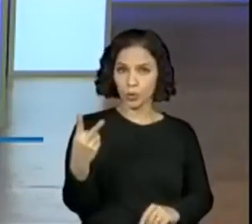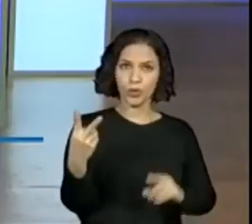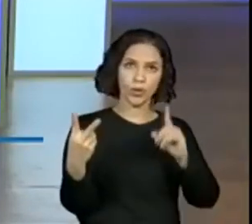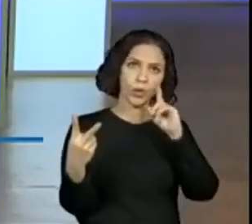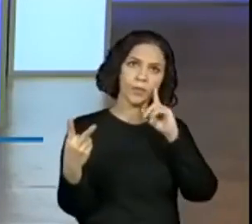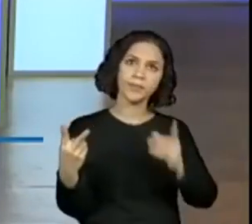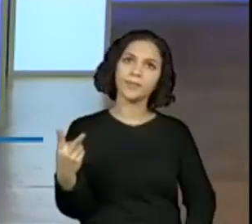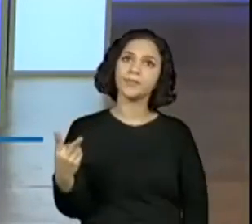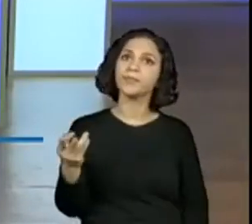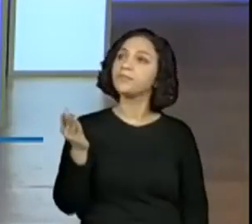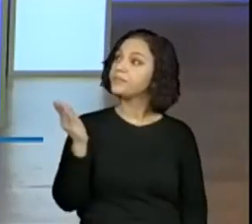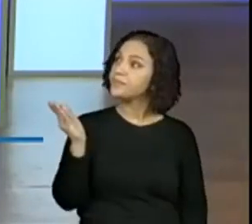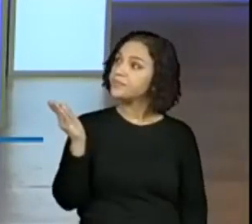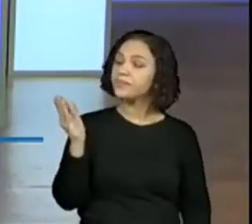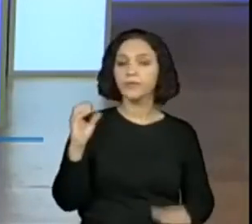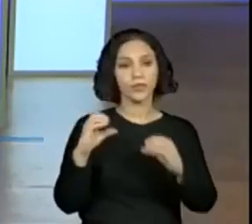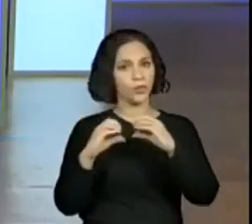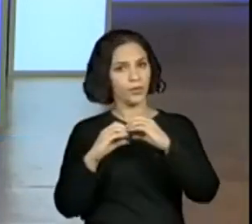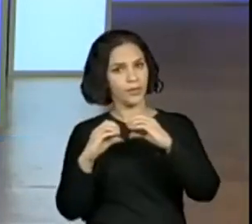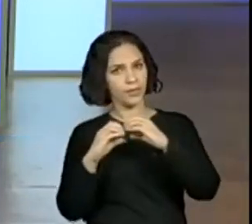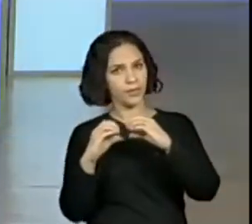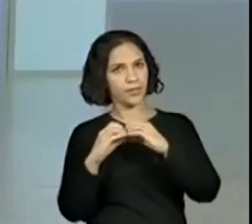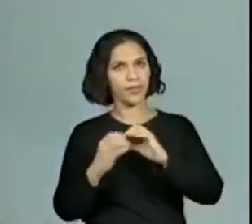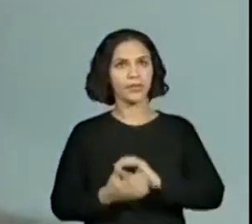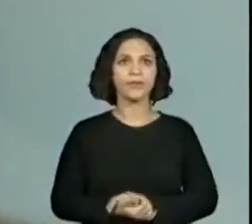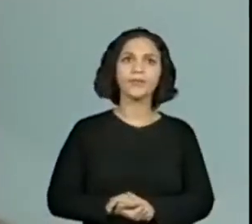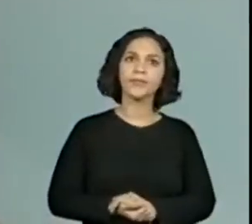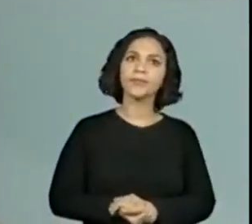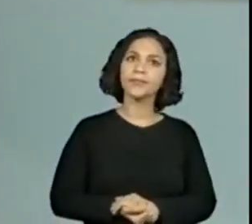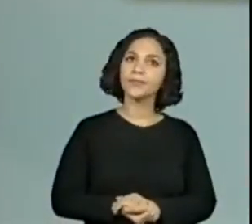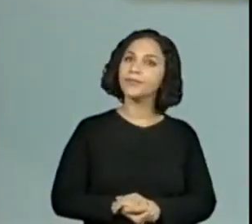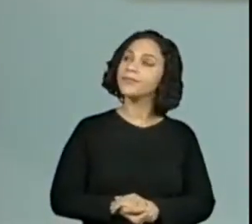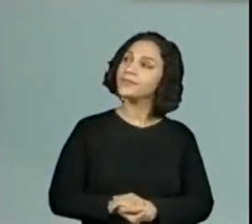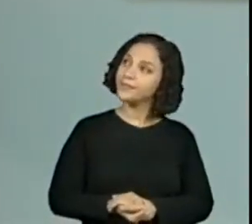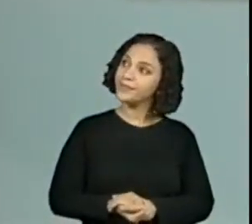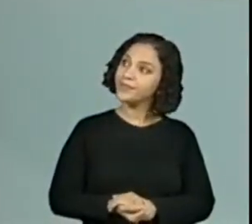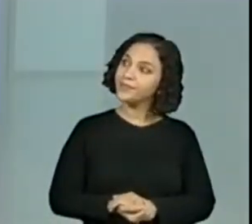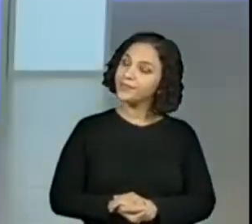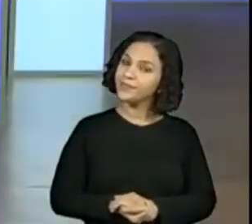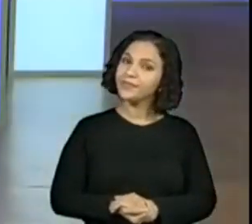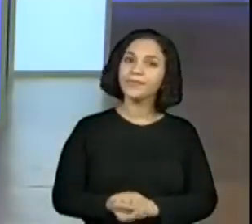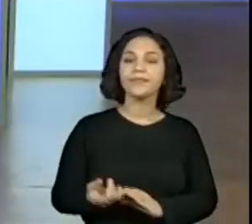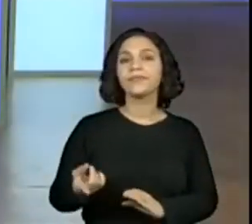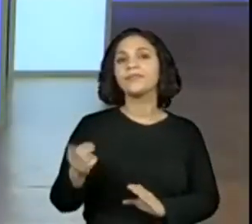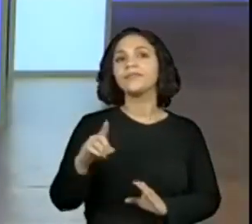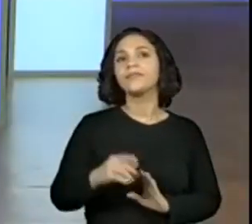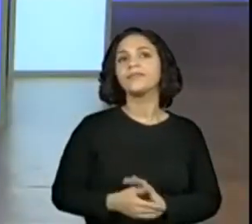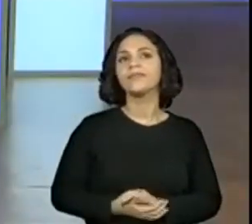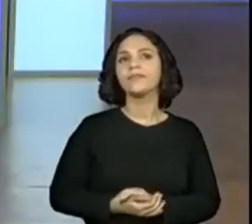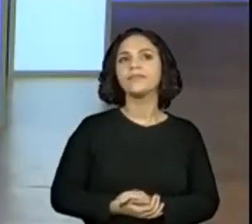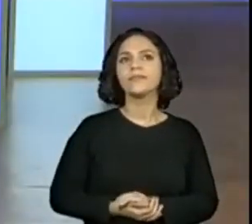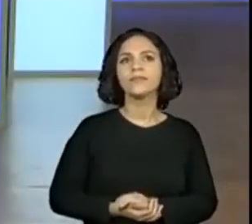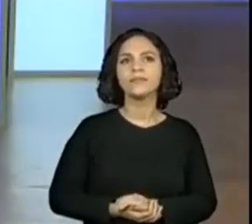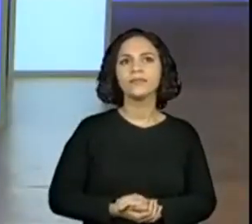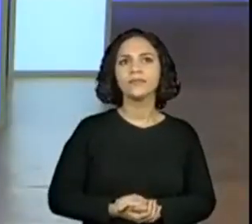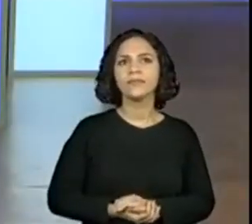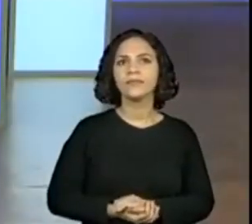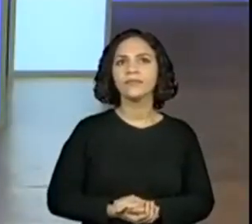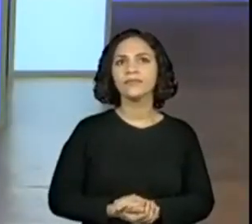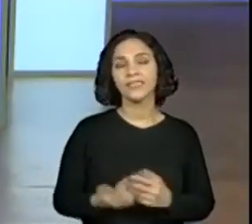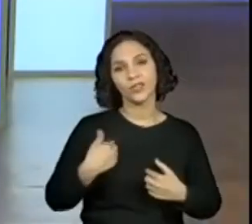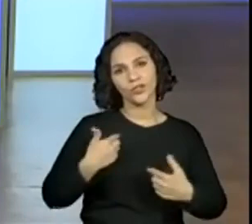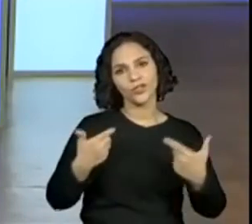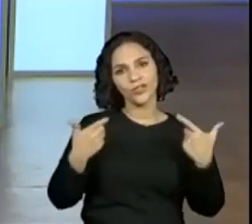escolha Nossa decoração e primeira que eu saí o coração bom E como eu tenho